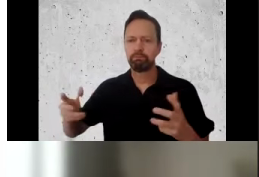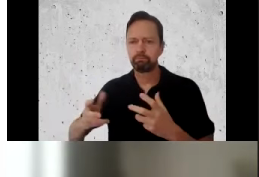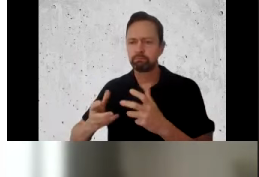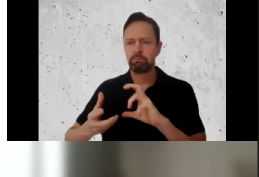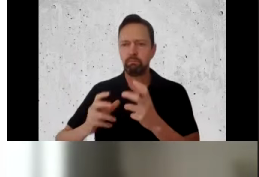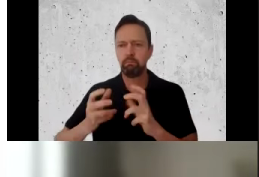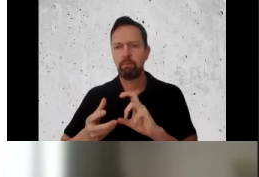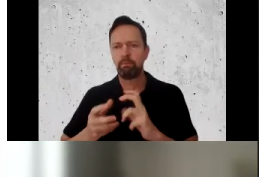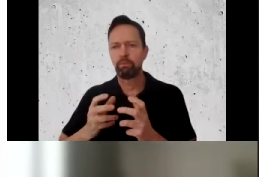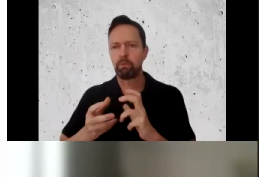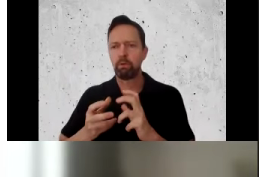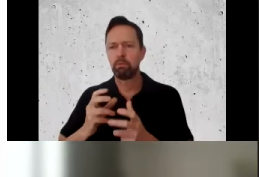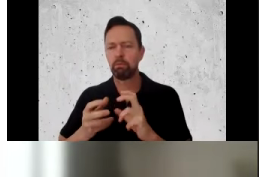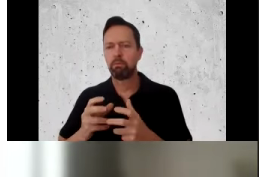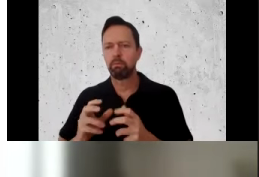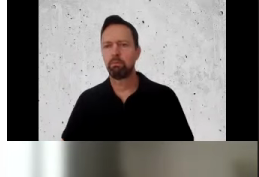lá,